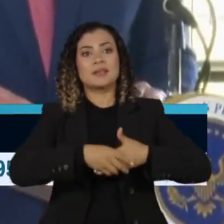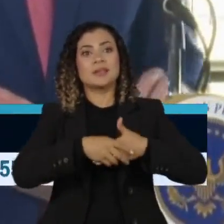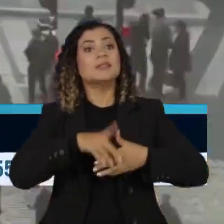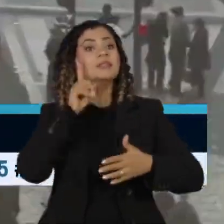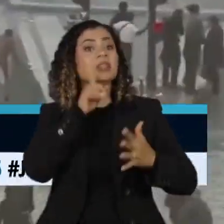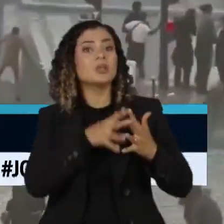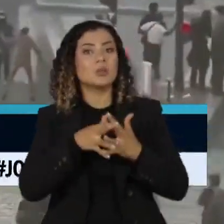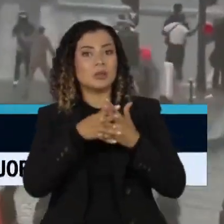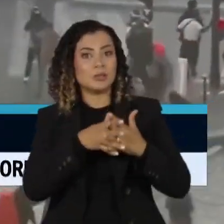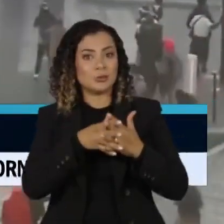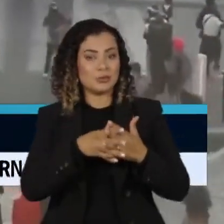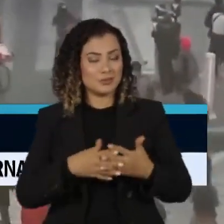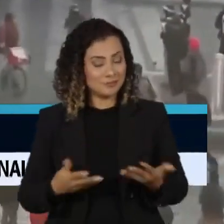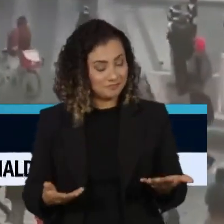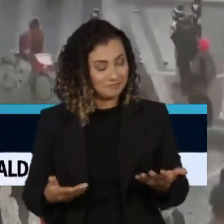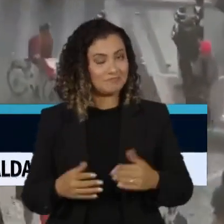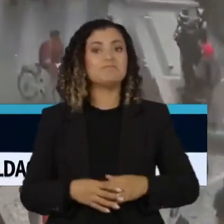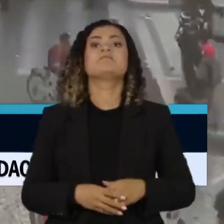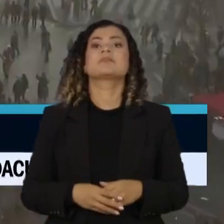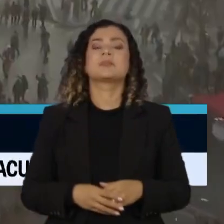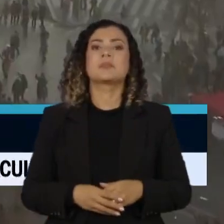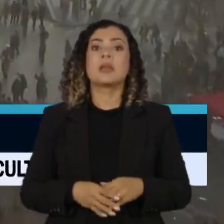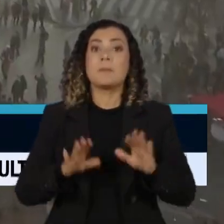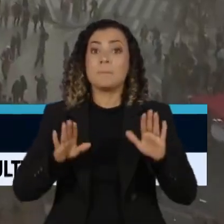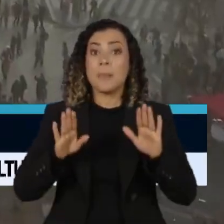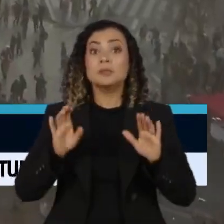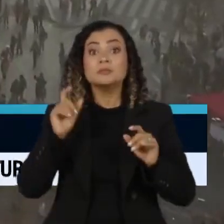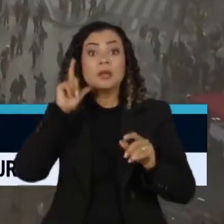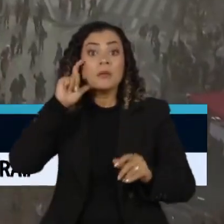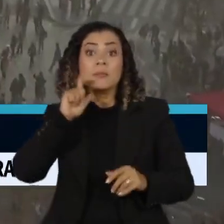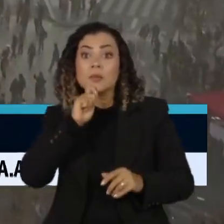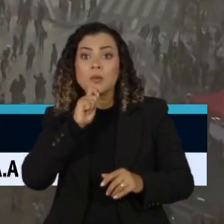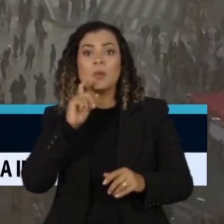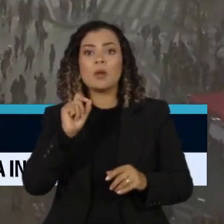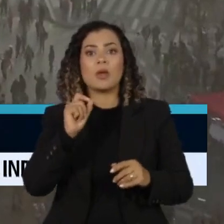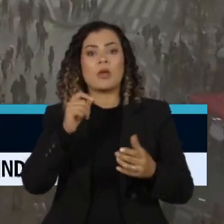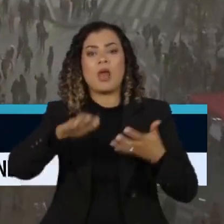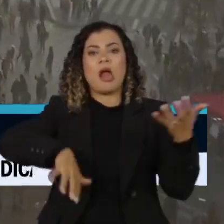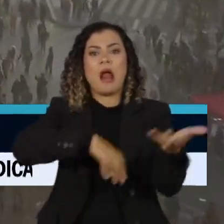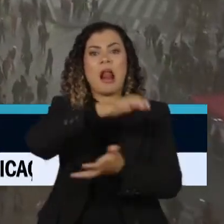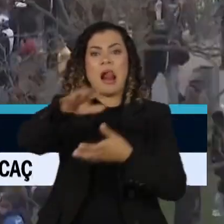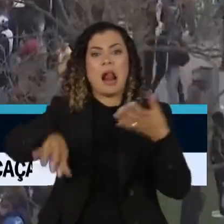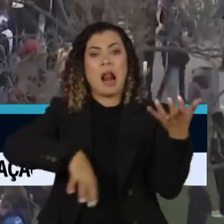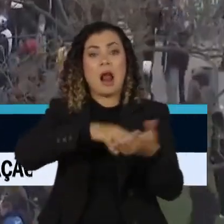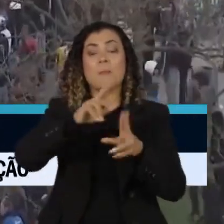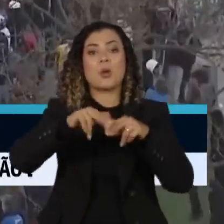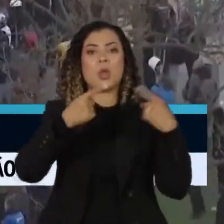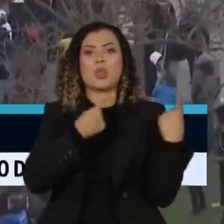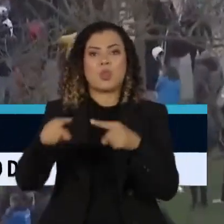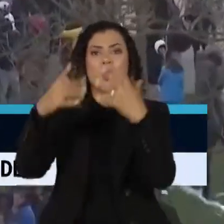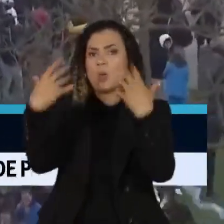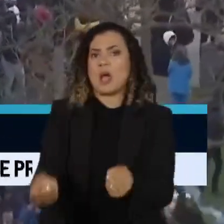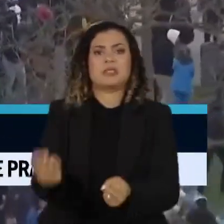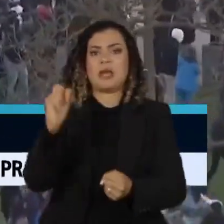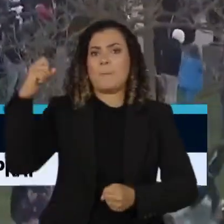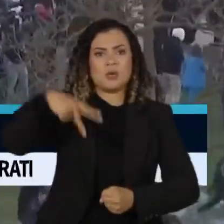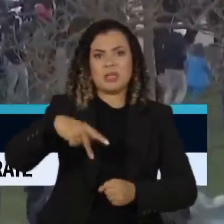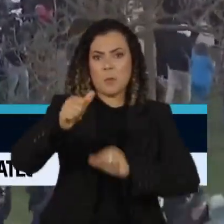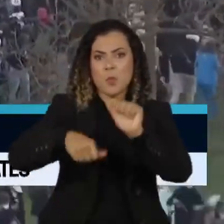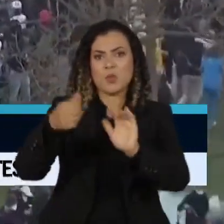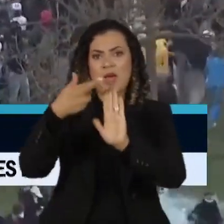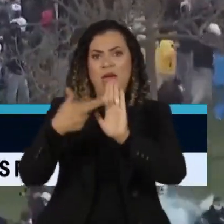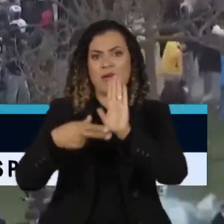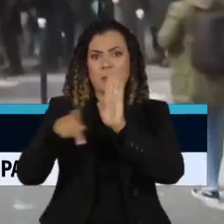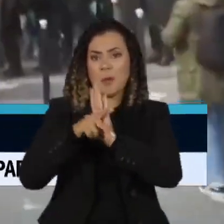Deputados. Já Macron se vê às voltas com a rejeição à reforma da Previdência de seu governo. Hoje